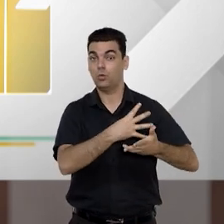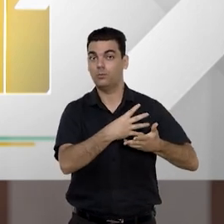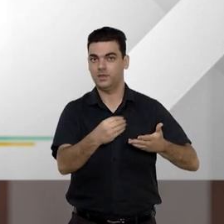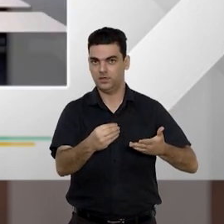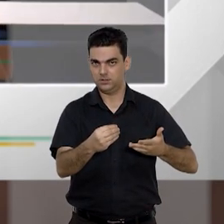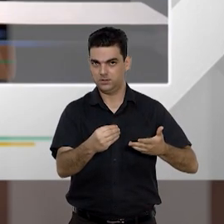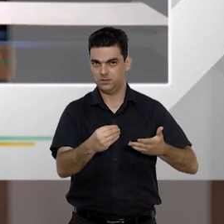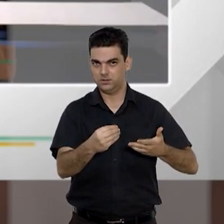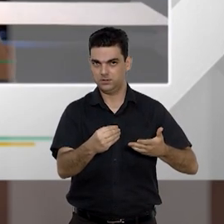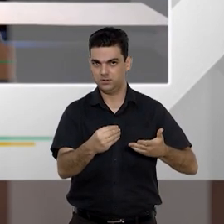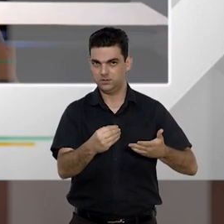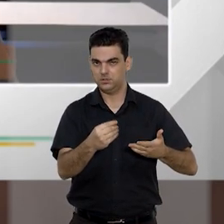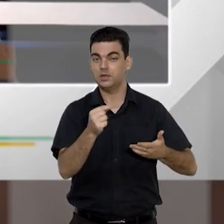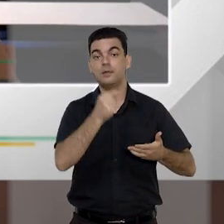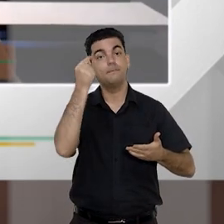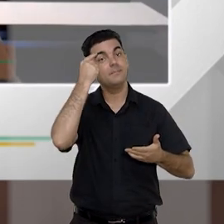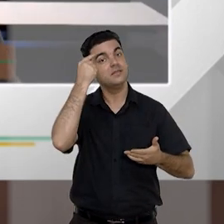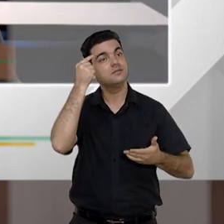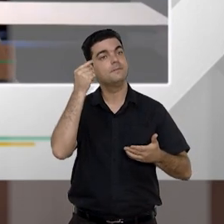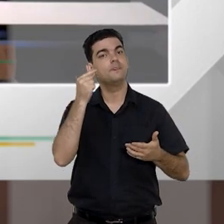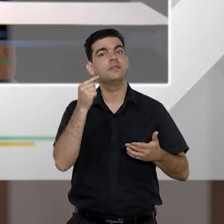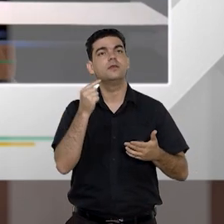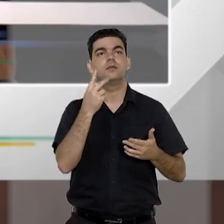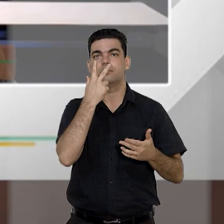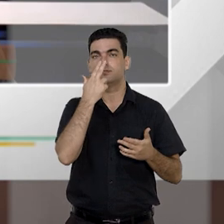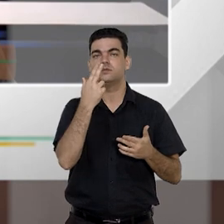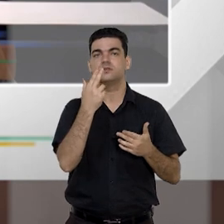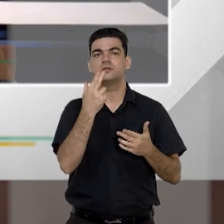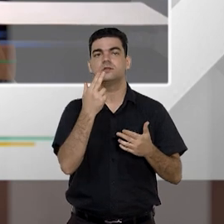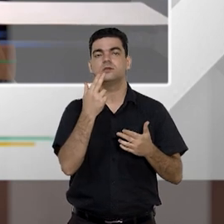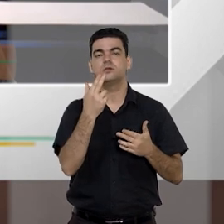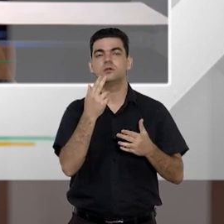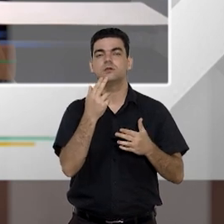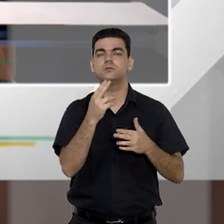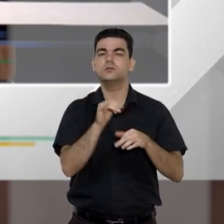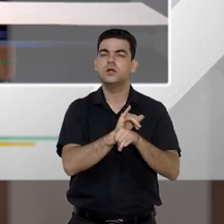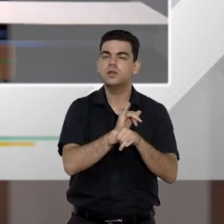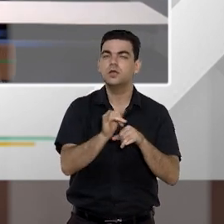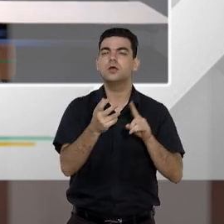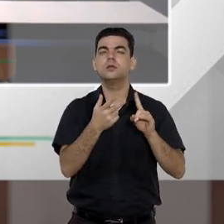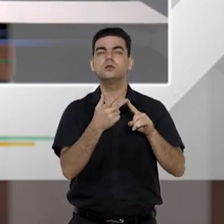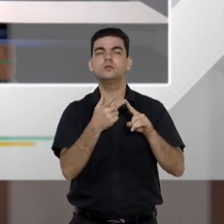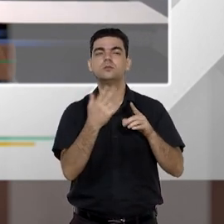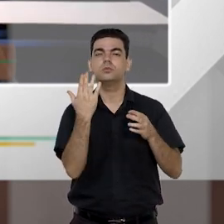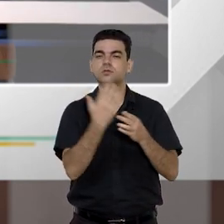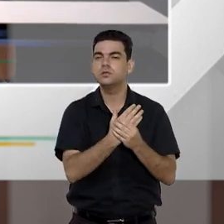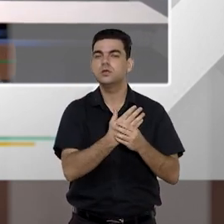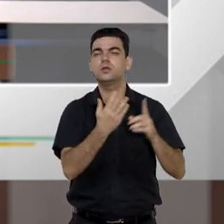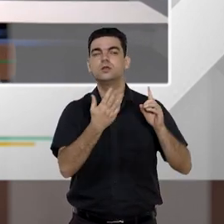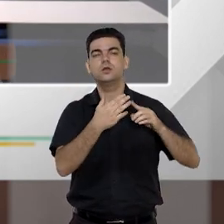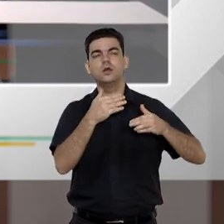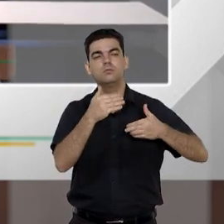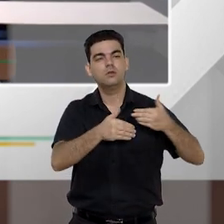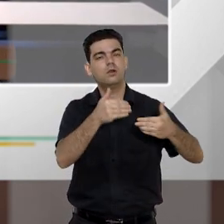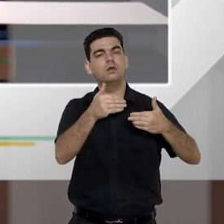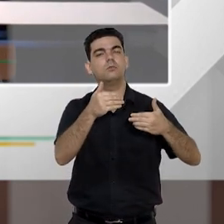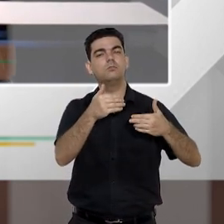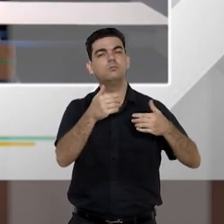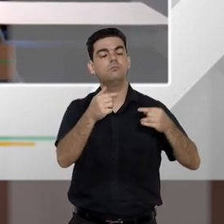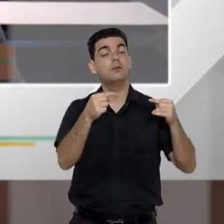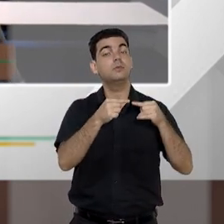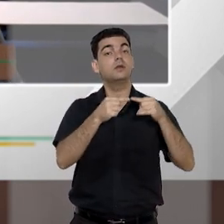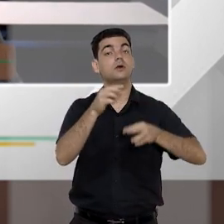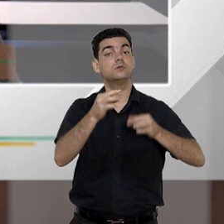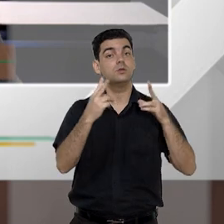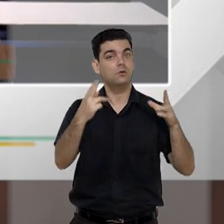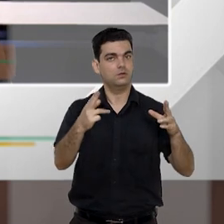de precedentes, né? Que compreende a regulamentação da formação do precedente, da distinção, da